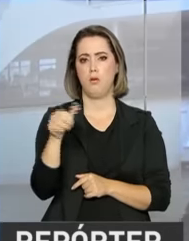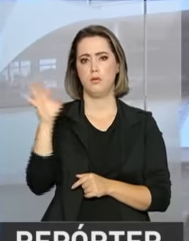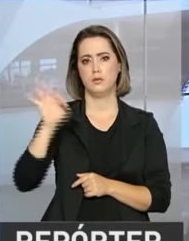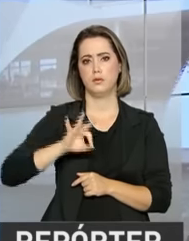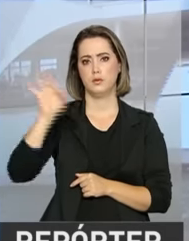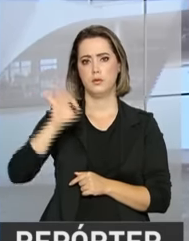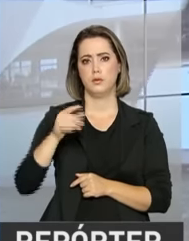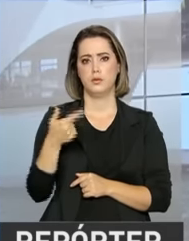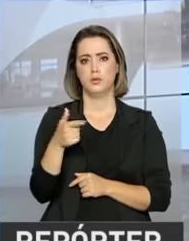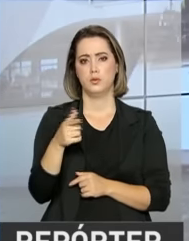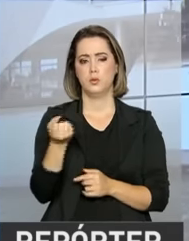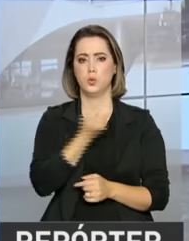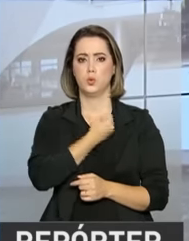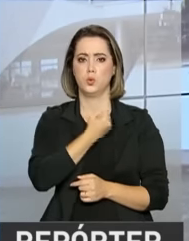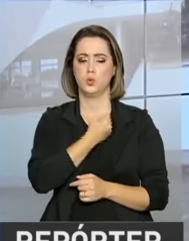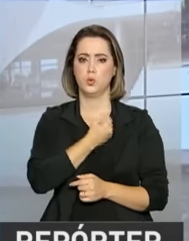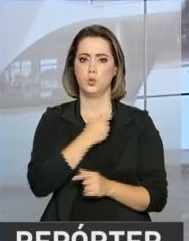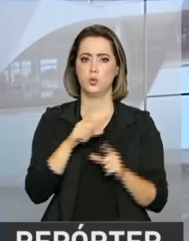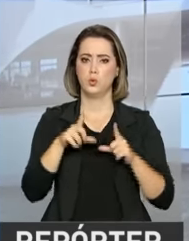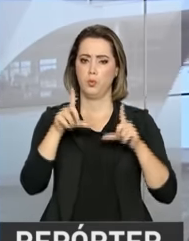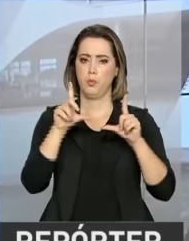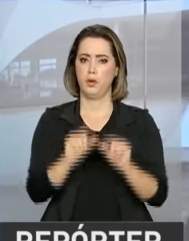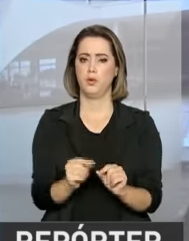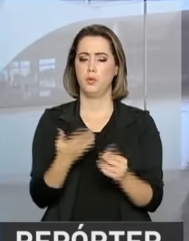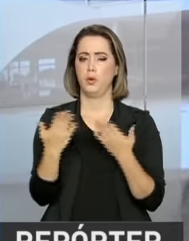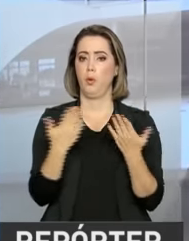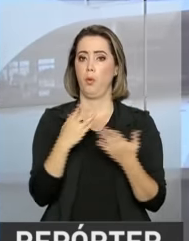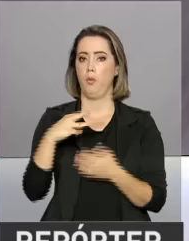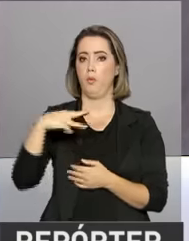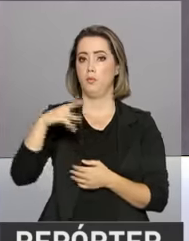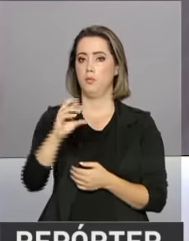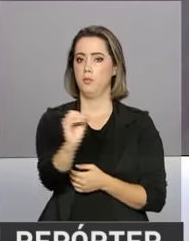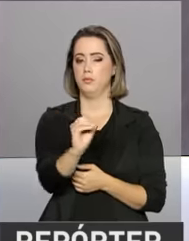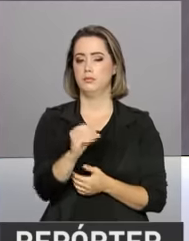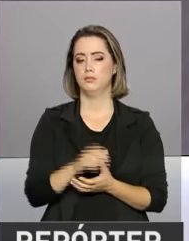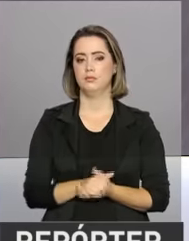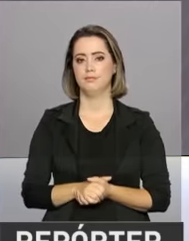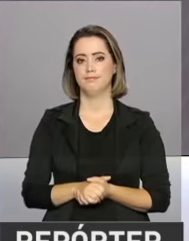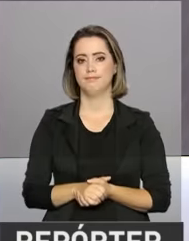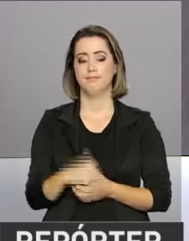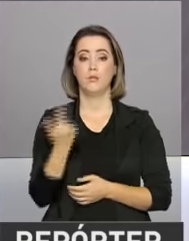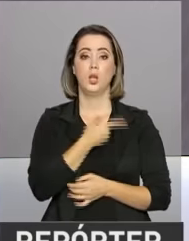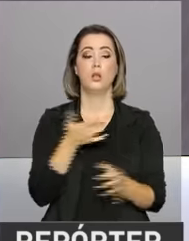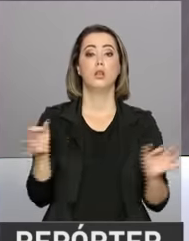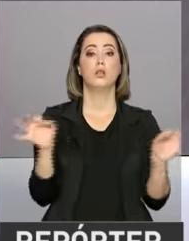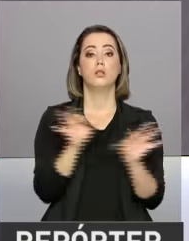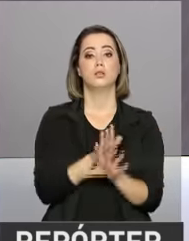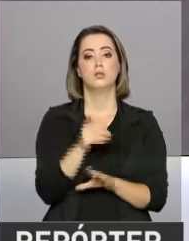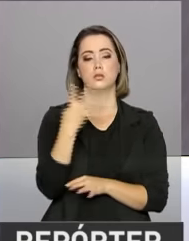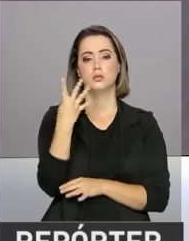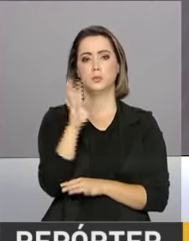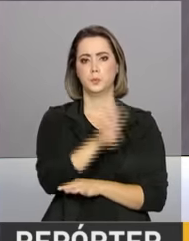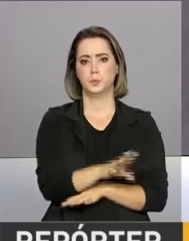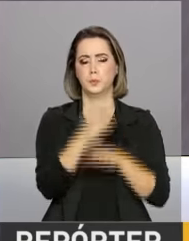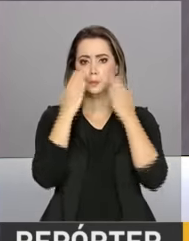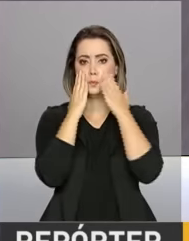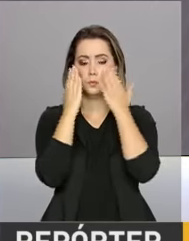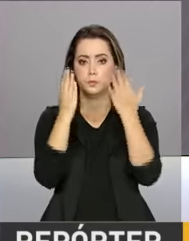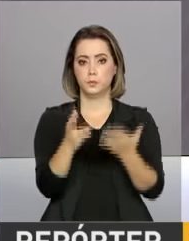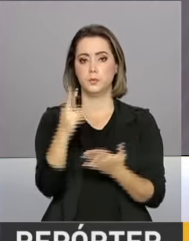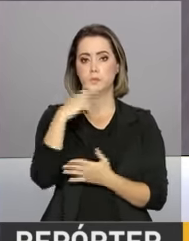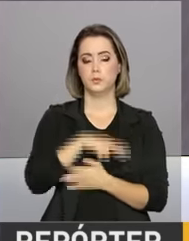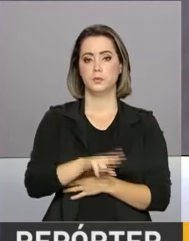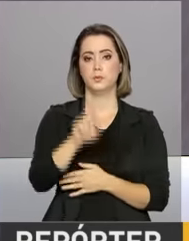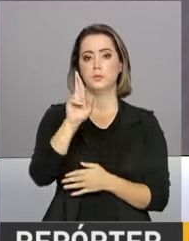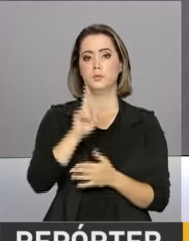havia registro de resultado menor para meses de Março nós ficamos por aqui e voltamos às 4 da tarde na próxima